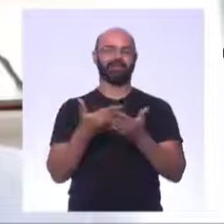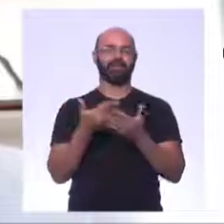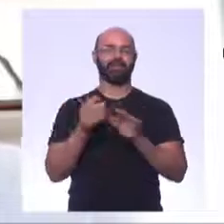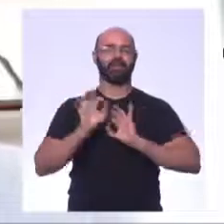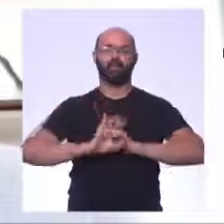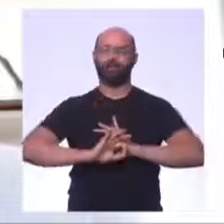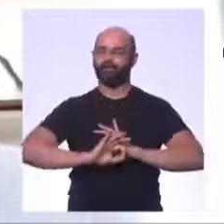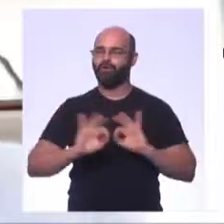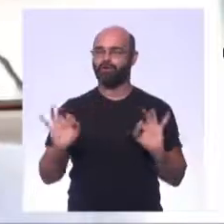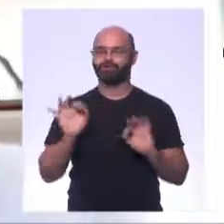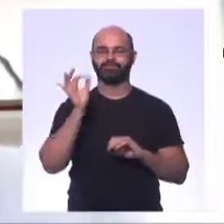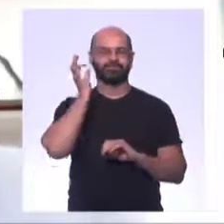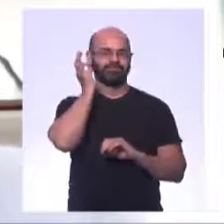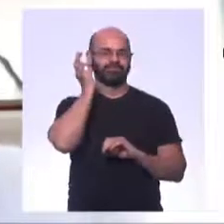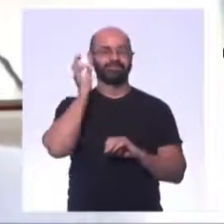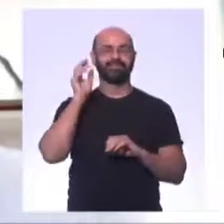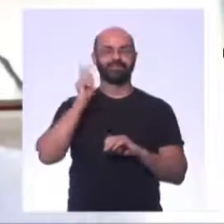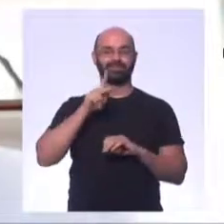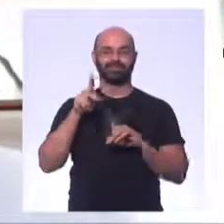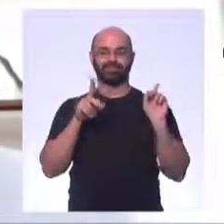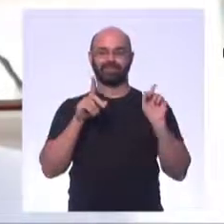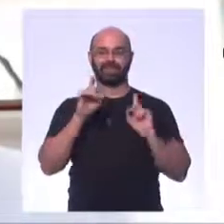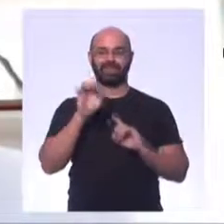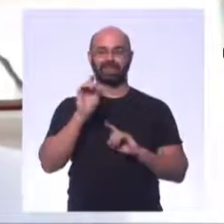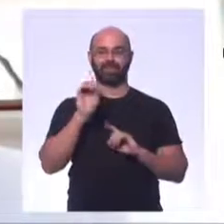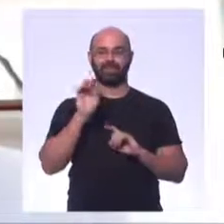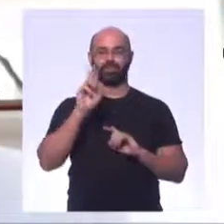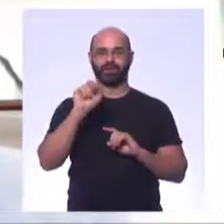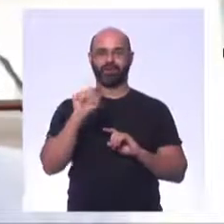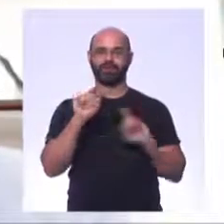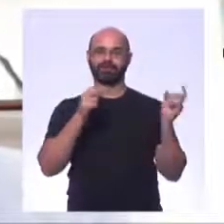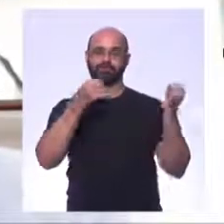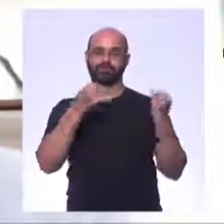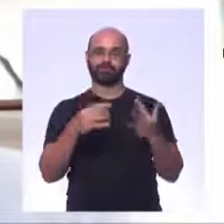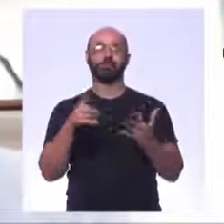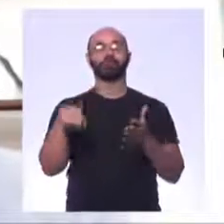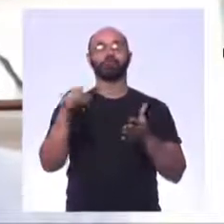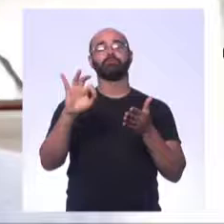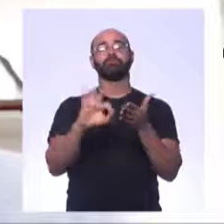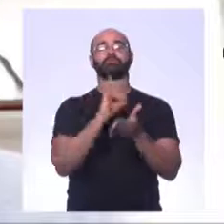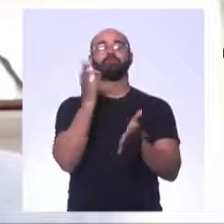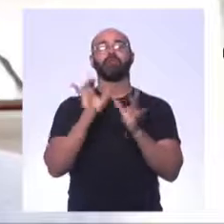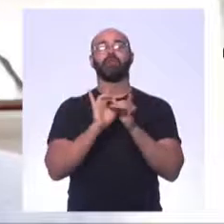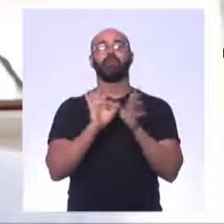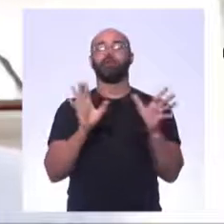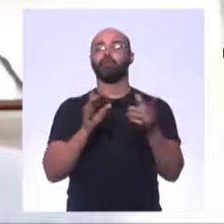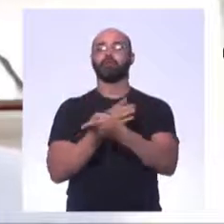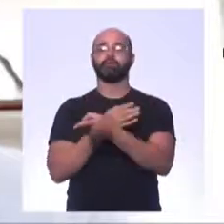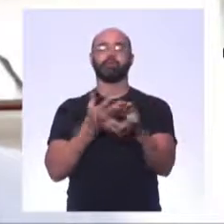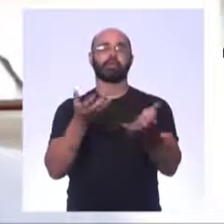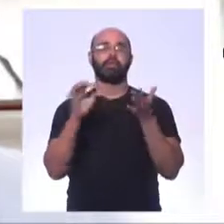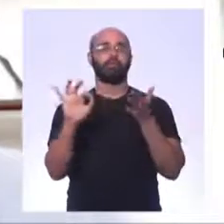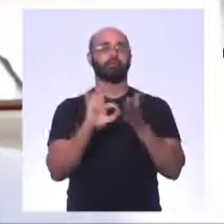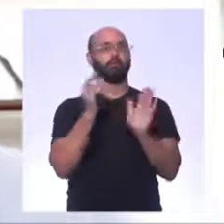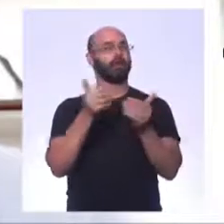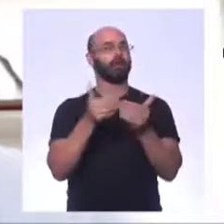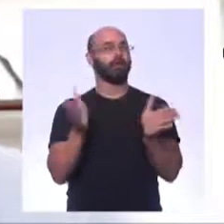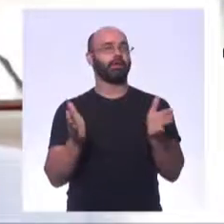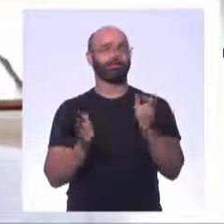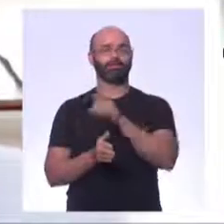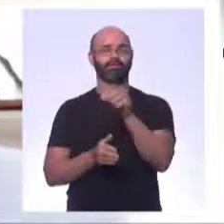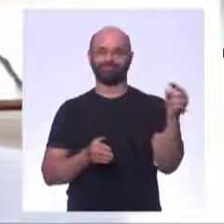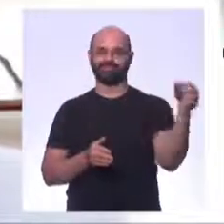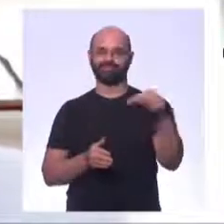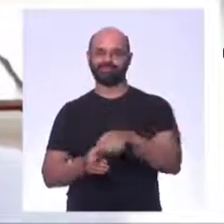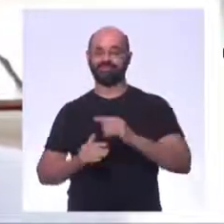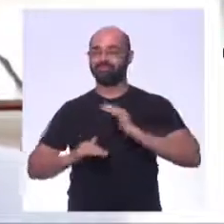reforço a fala da professora Débora. Nós estamos com as inscrições para as nossas trilhas abertas, estamos ansiosos para que vocês venham ver